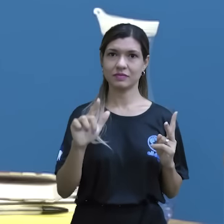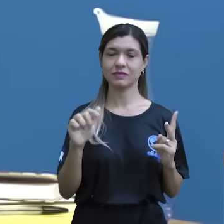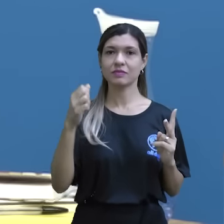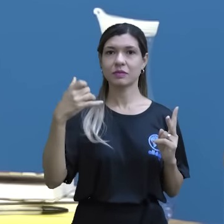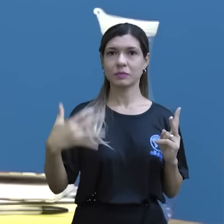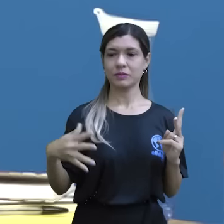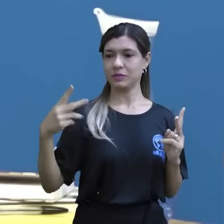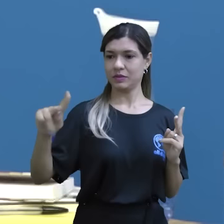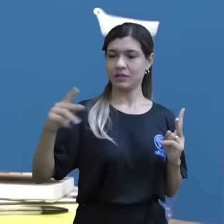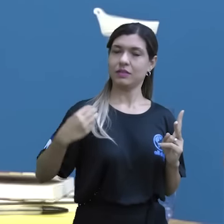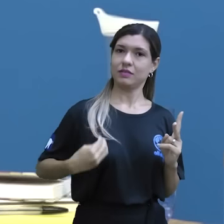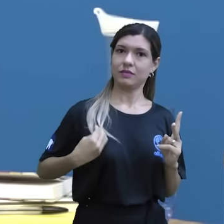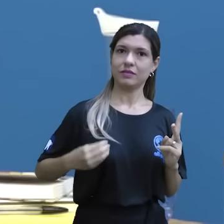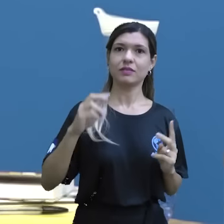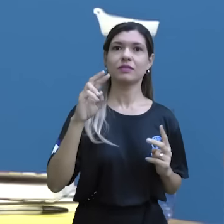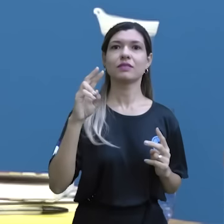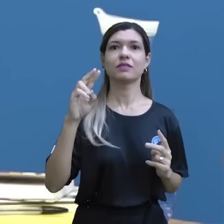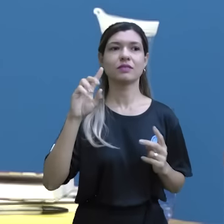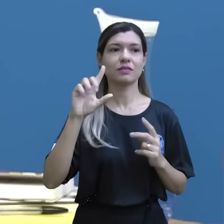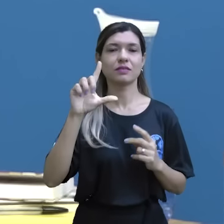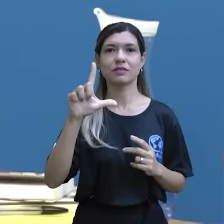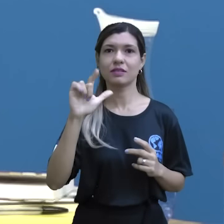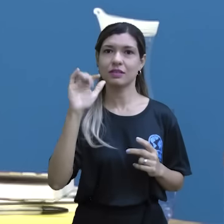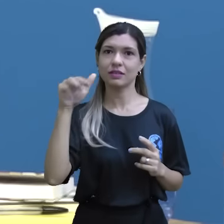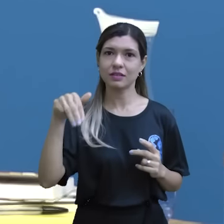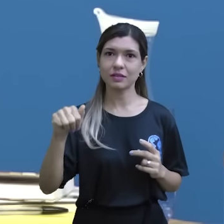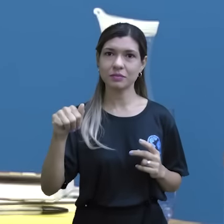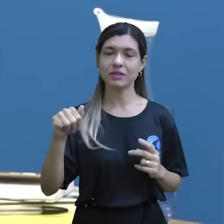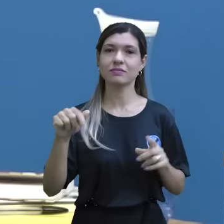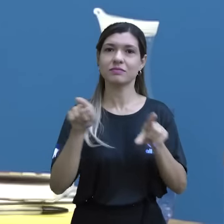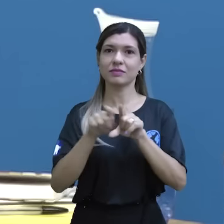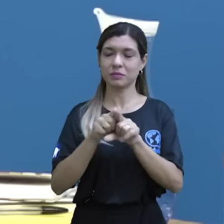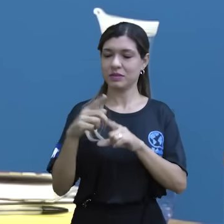toda a crônica de Lima Barreto que ela publicou